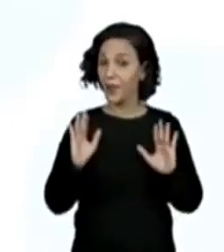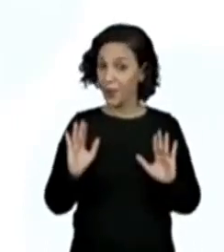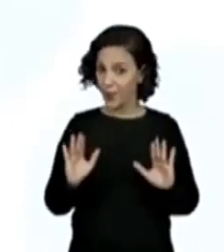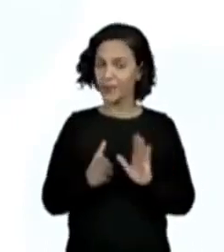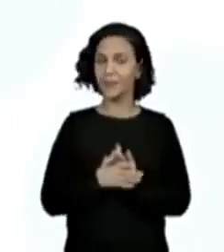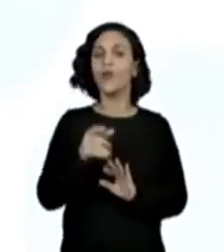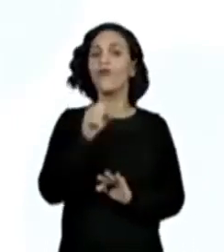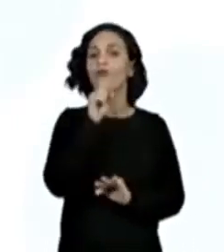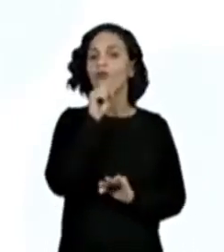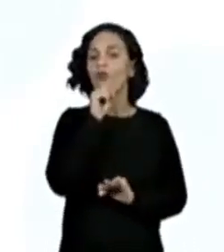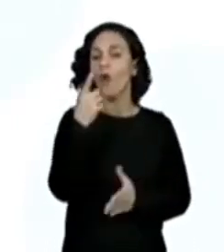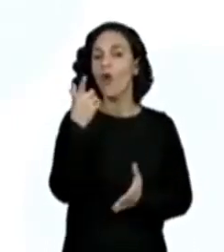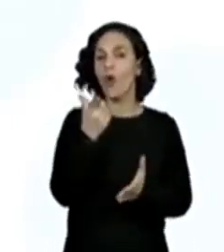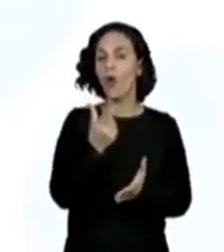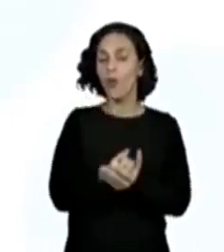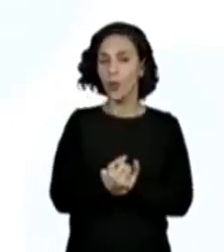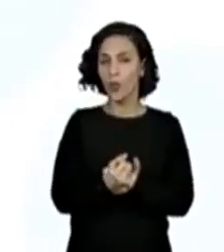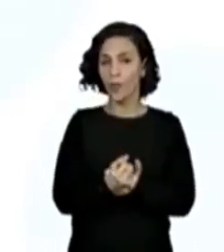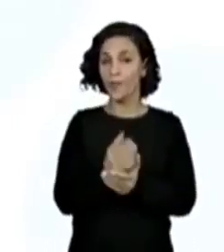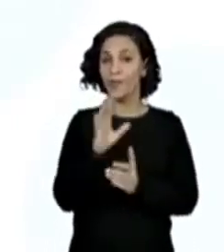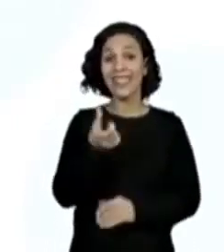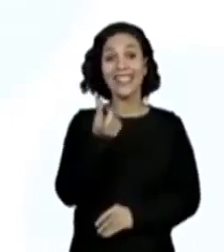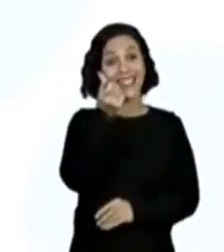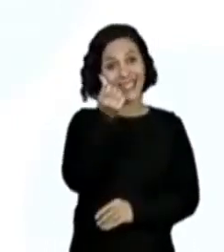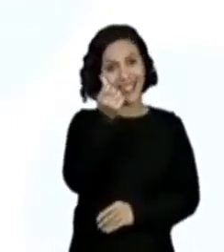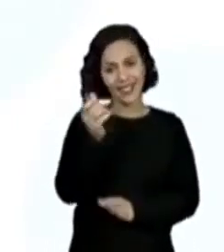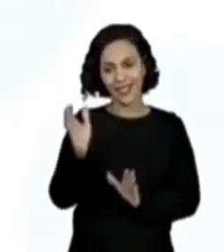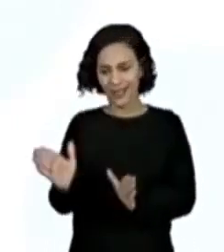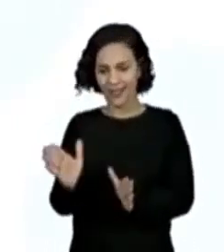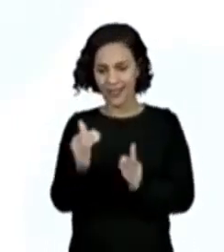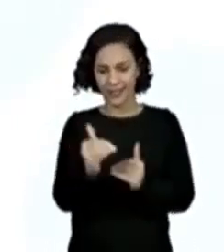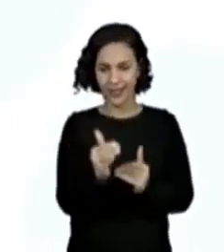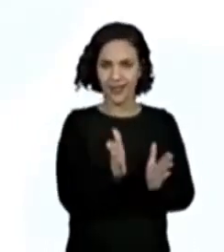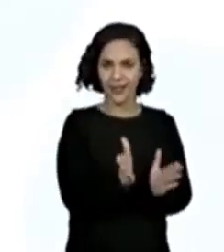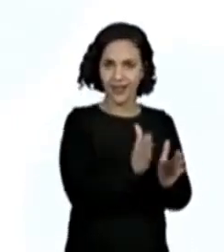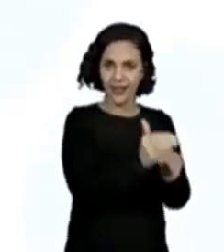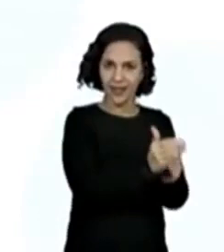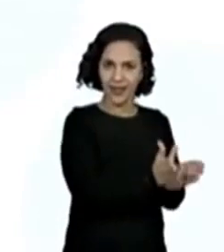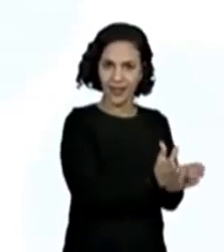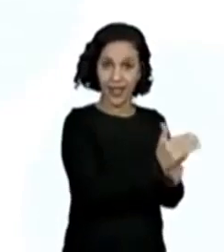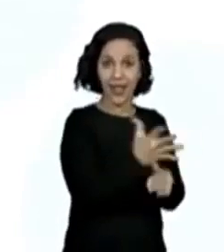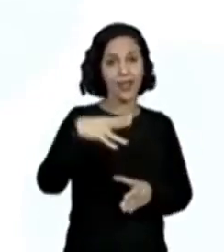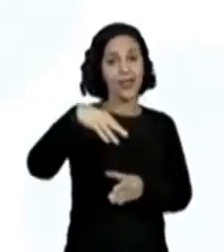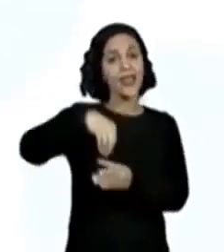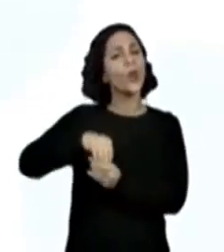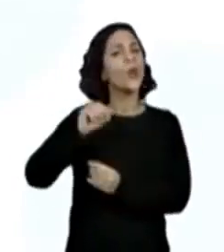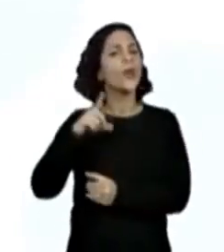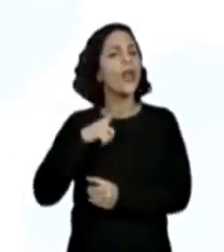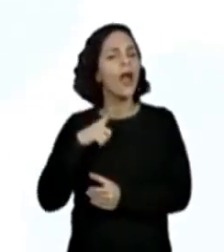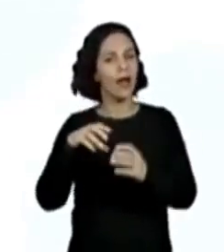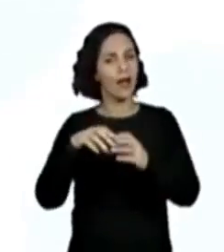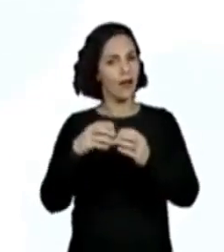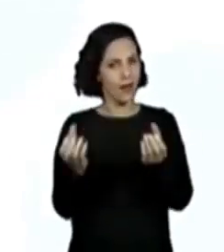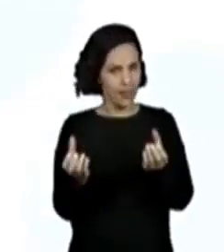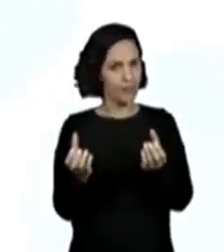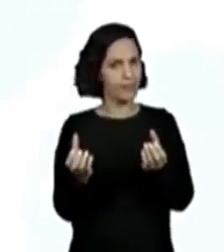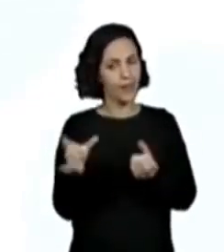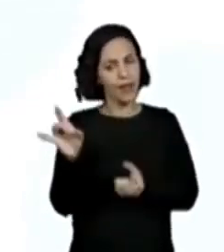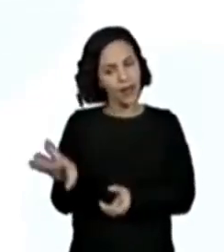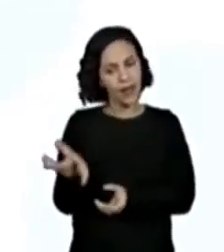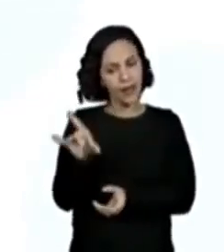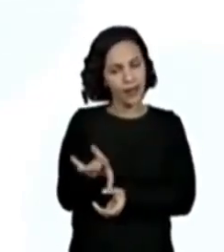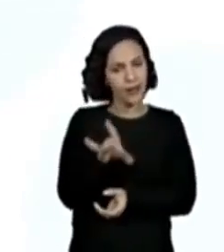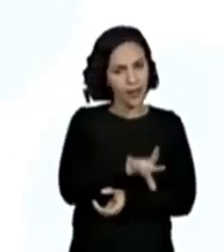uma embalagem, comprou 6 embalagens de caquis, tá bom? 6 embalagens